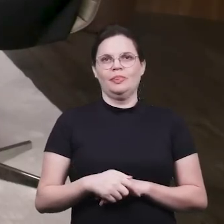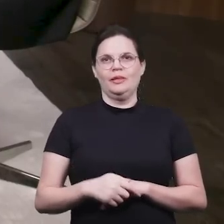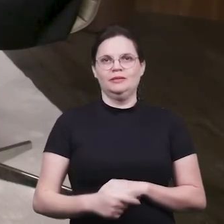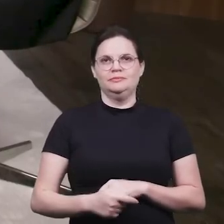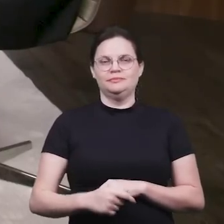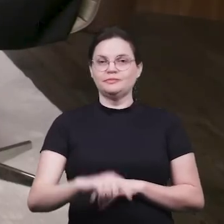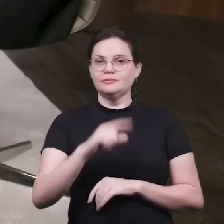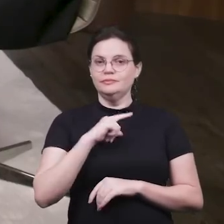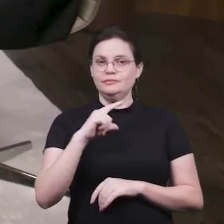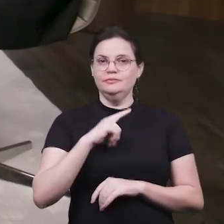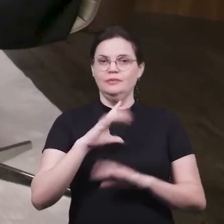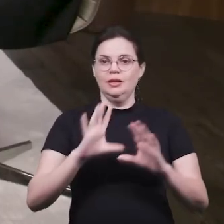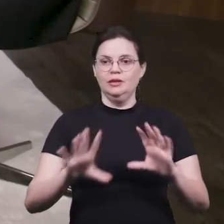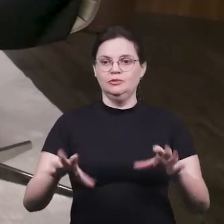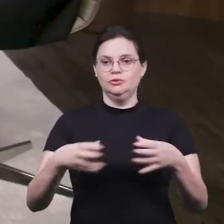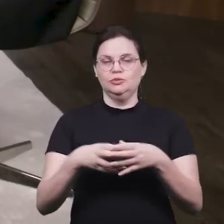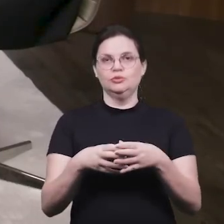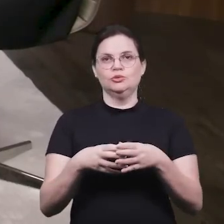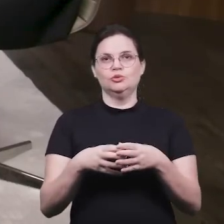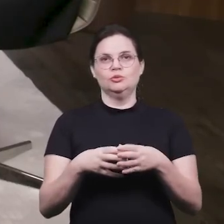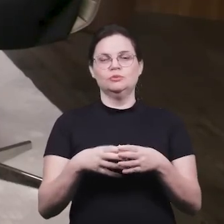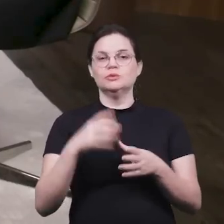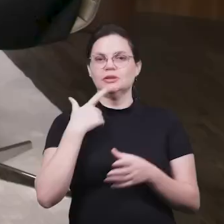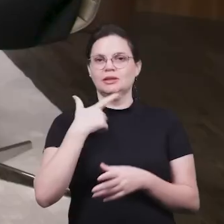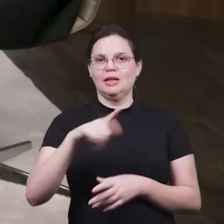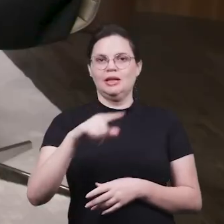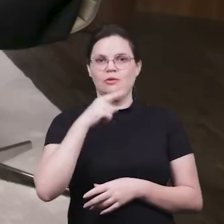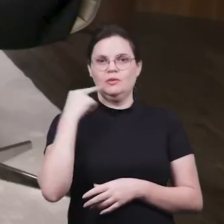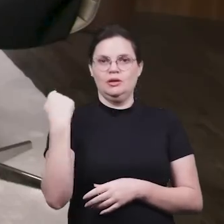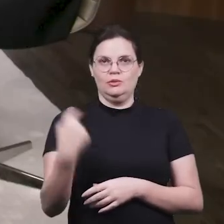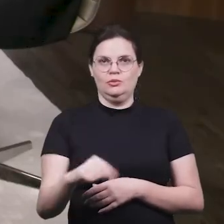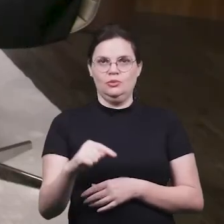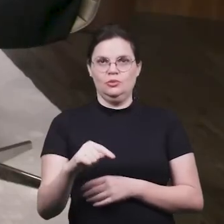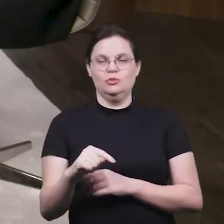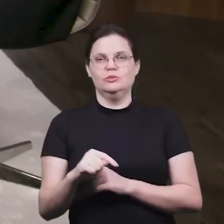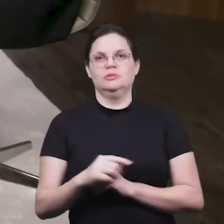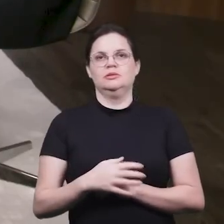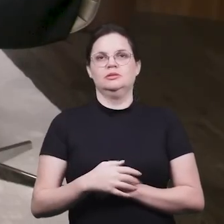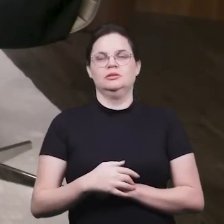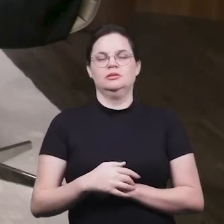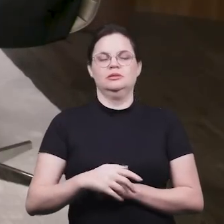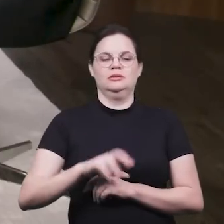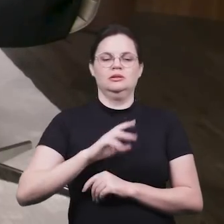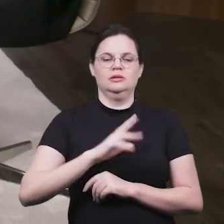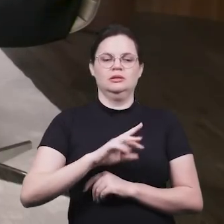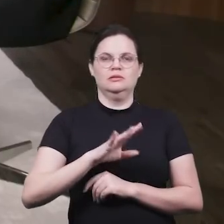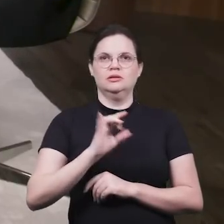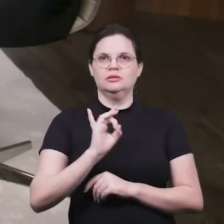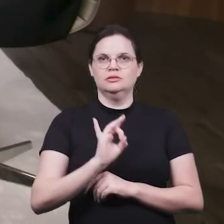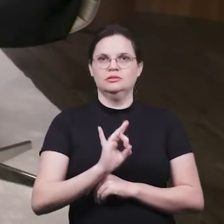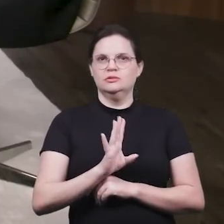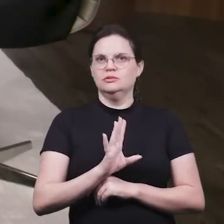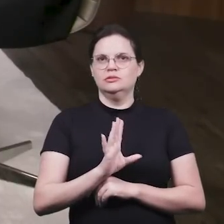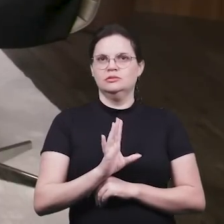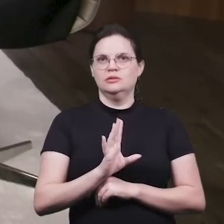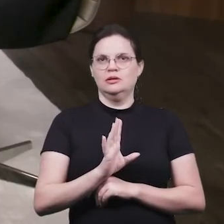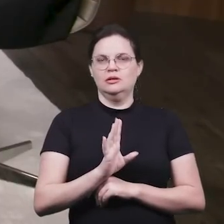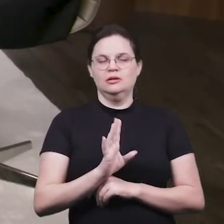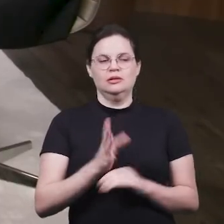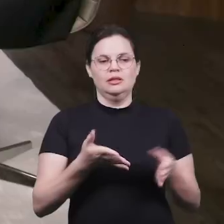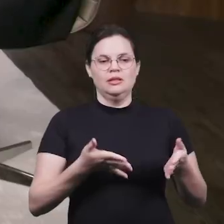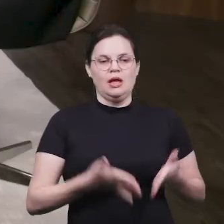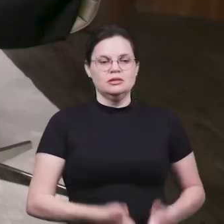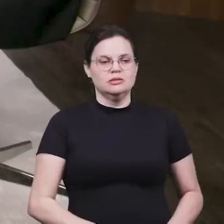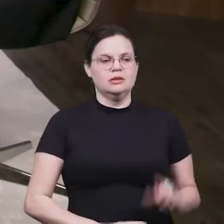grandes grupos de língua russa, né, que não são somente, vamos dizer,